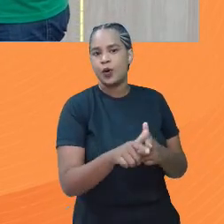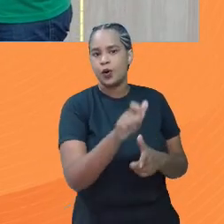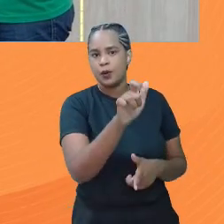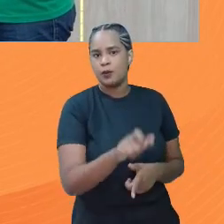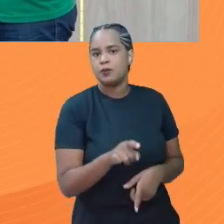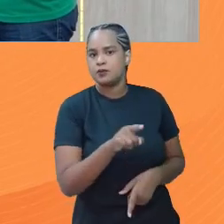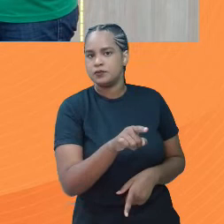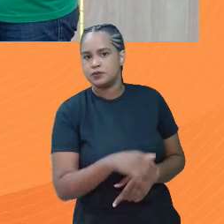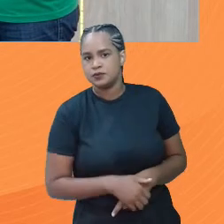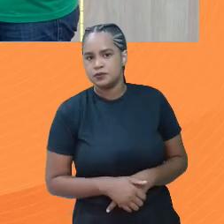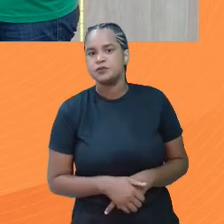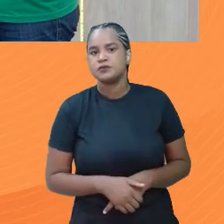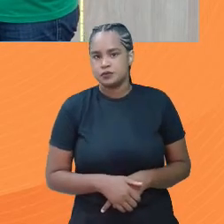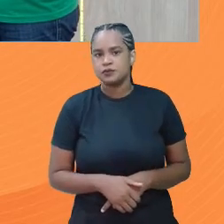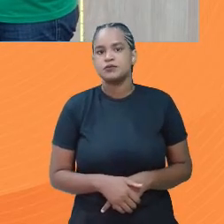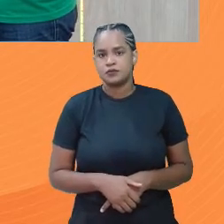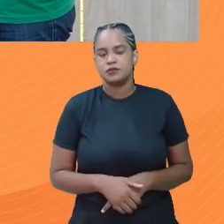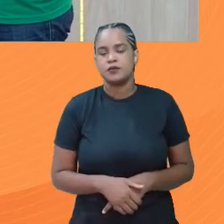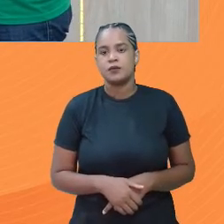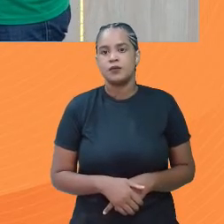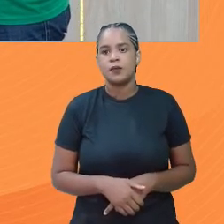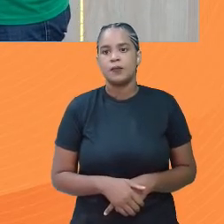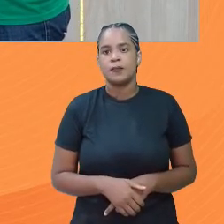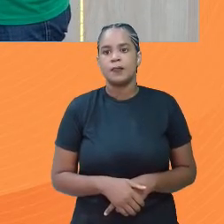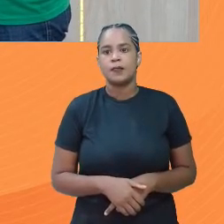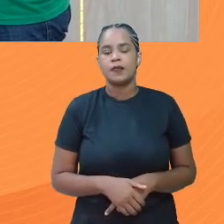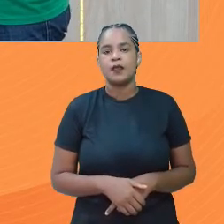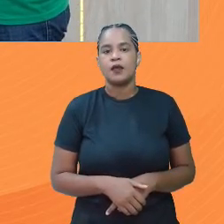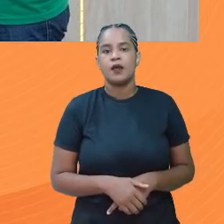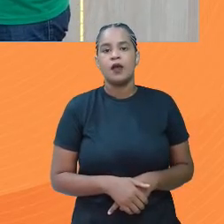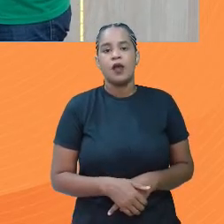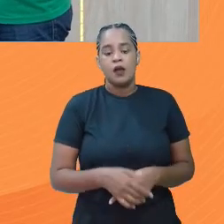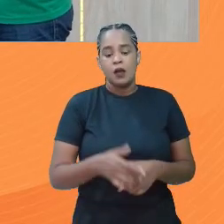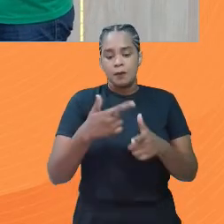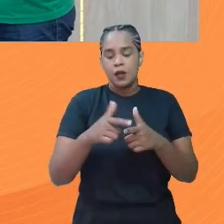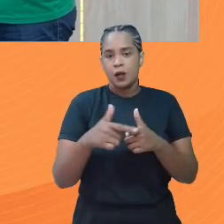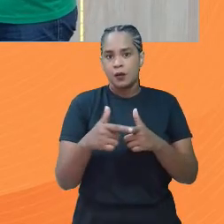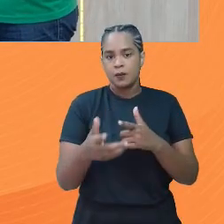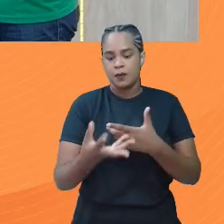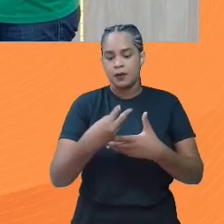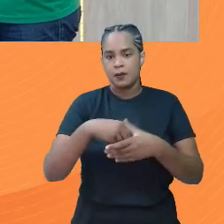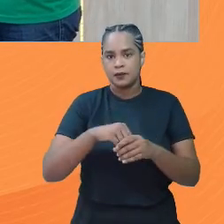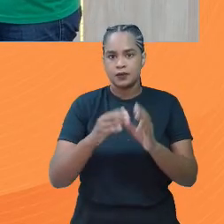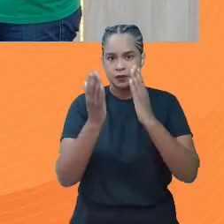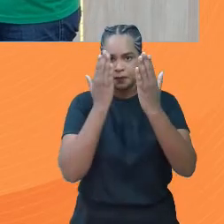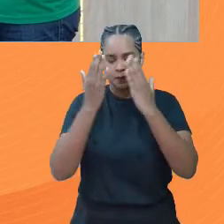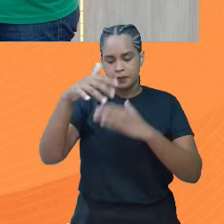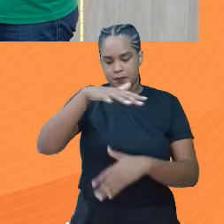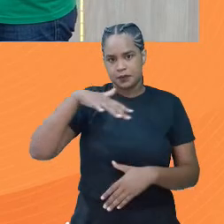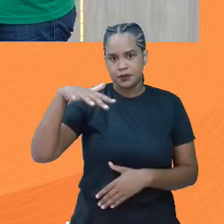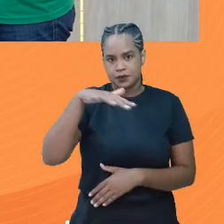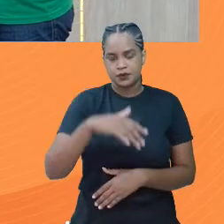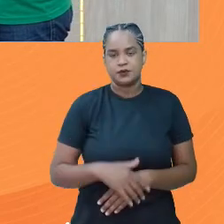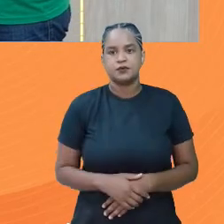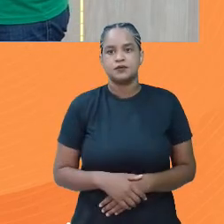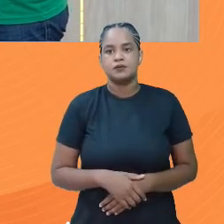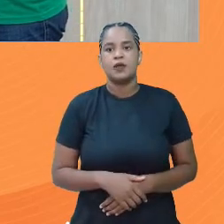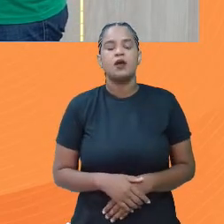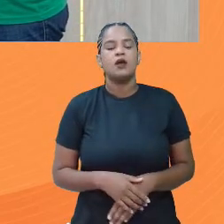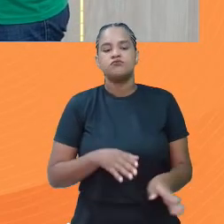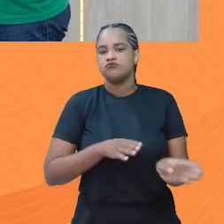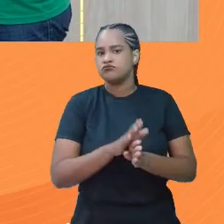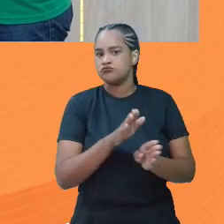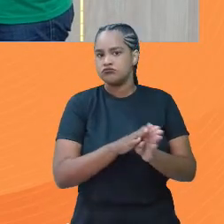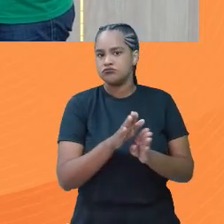problemas que entram normalmente no quadro da psicologia. Seleção e